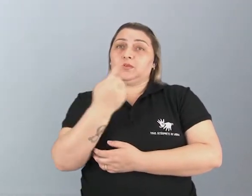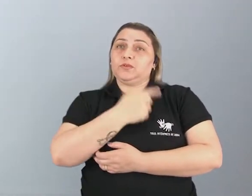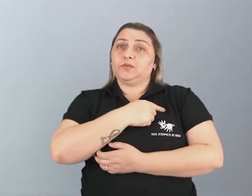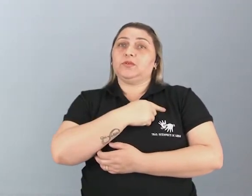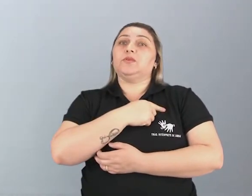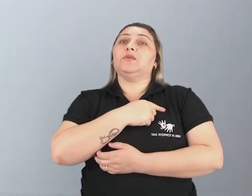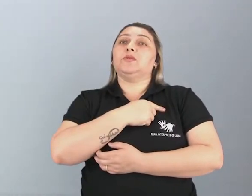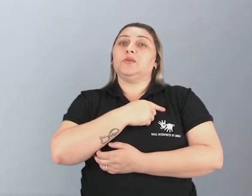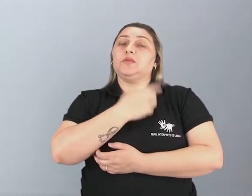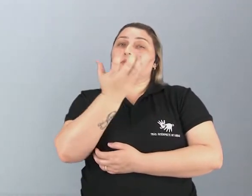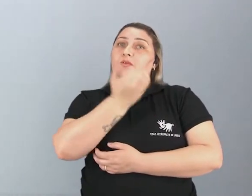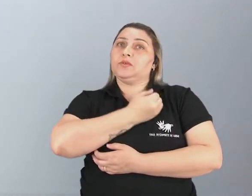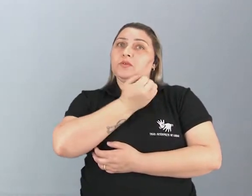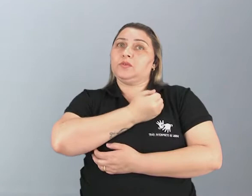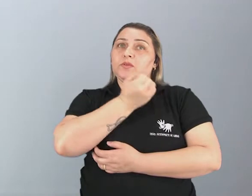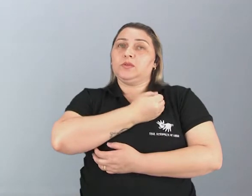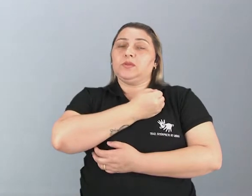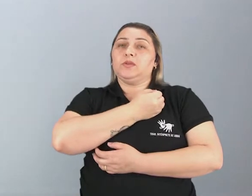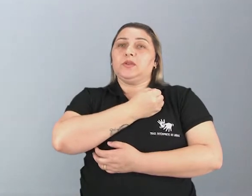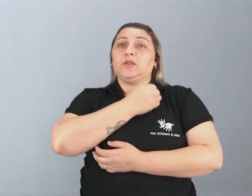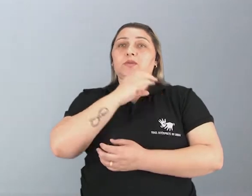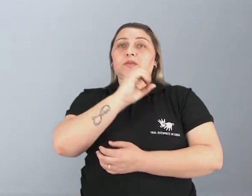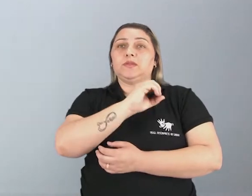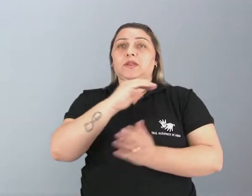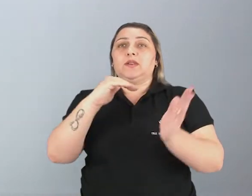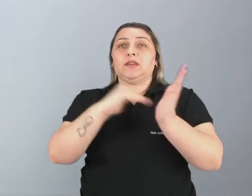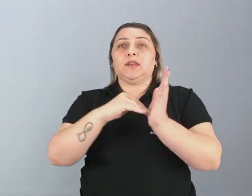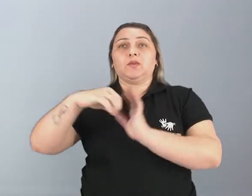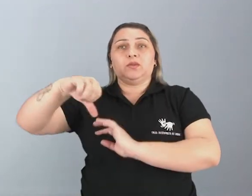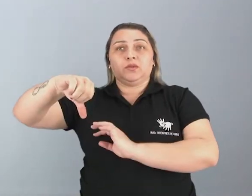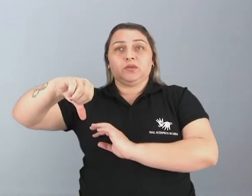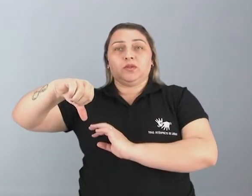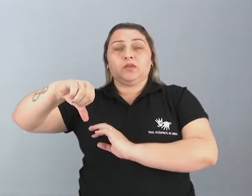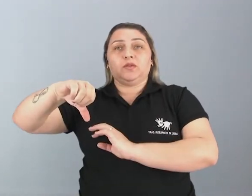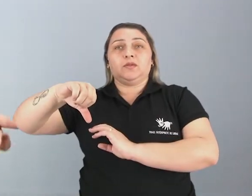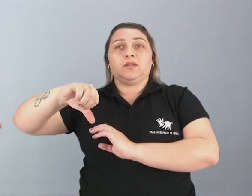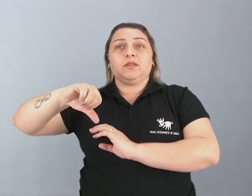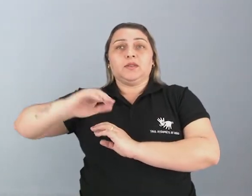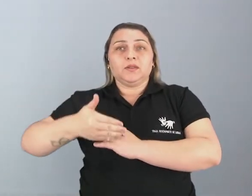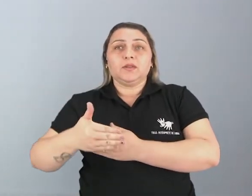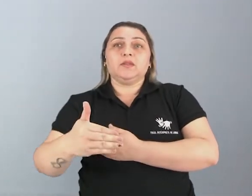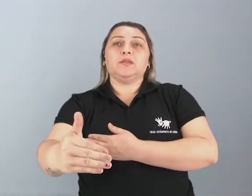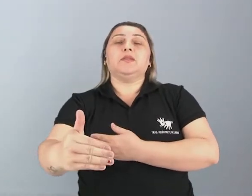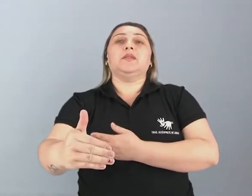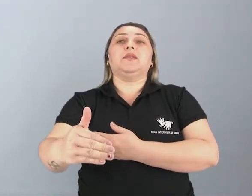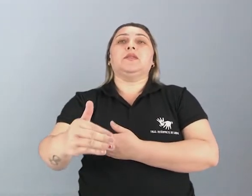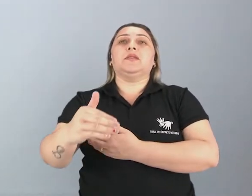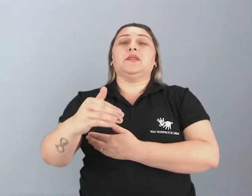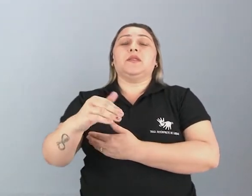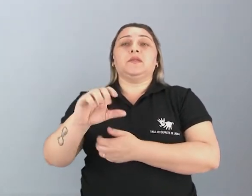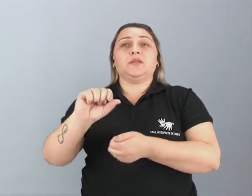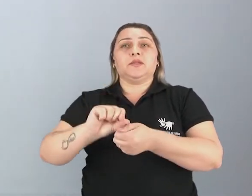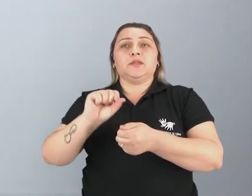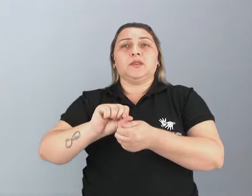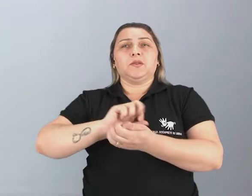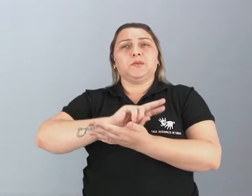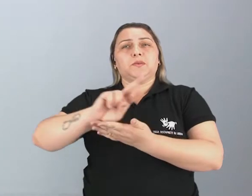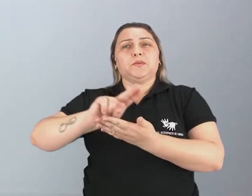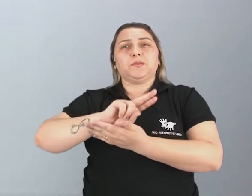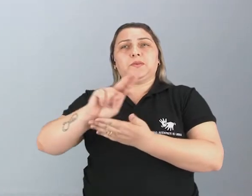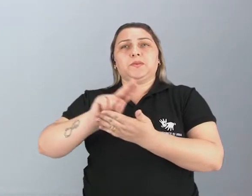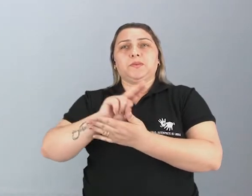nossos algarismos, né? Eles são do 0 até o 9 e a partir dele nós podemos fazer